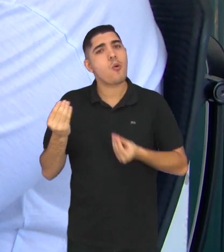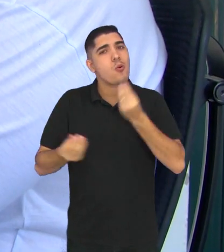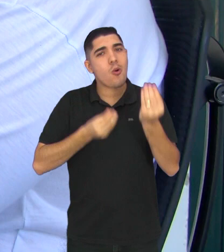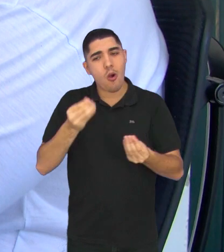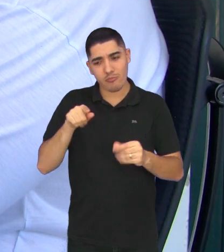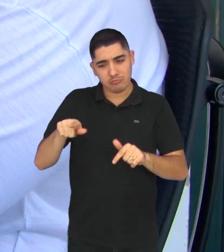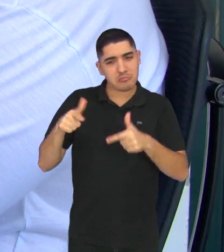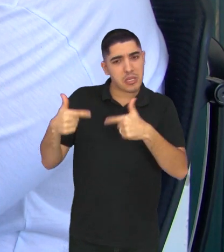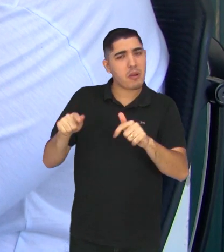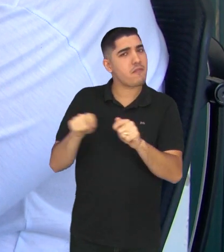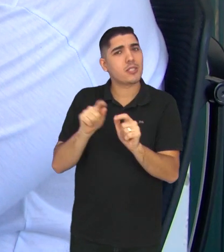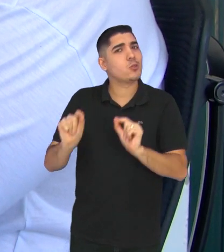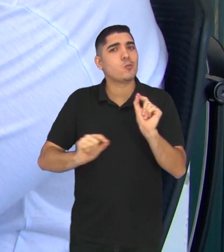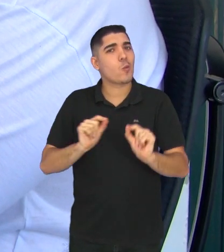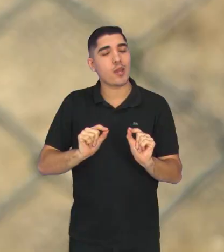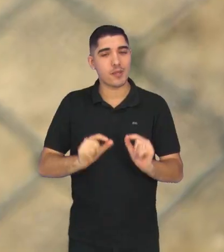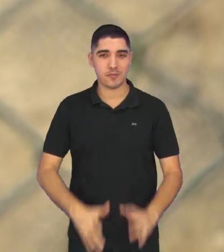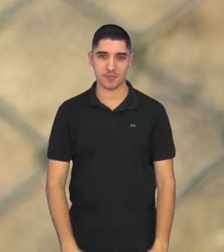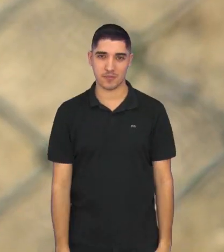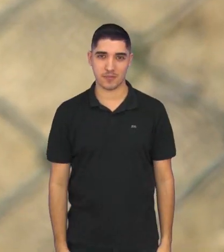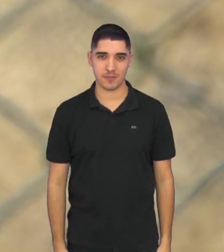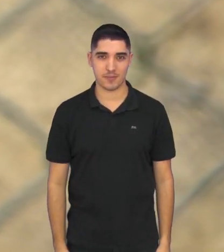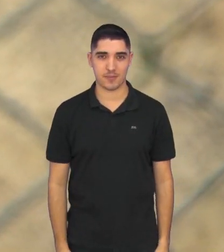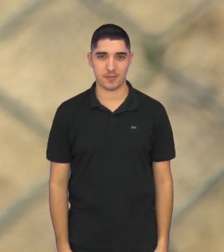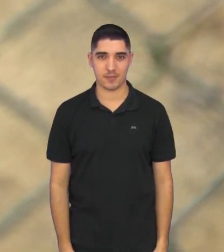como é realizado esse serviço.